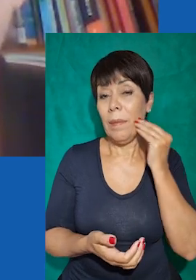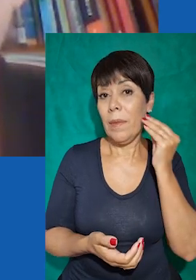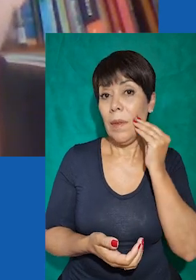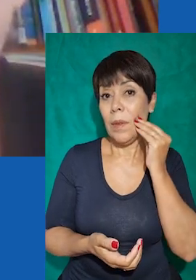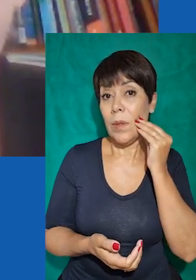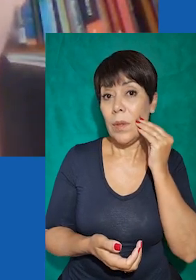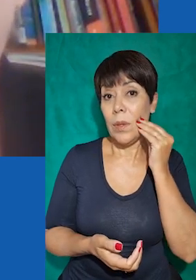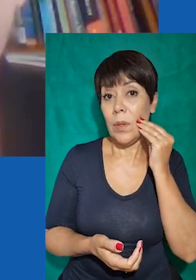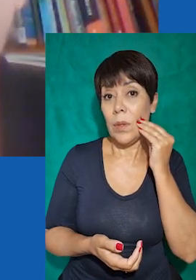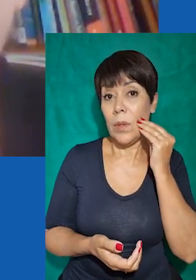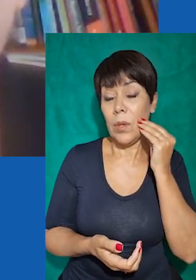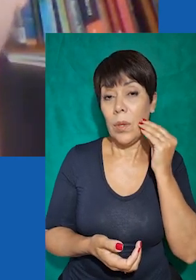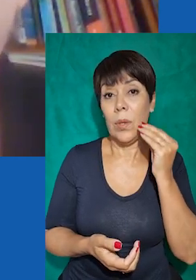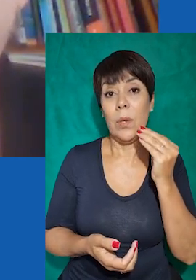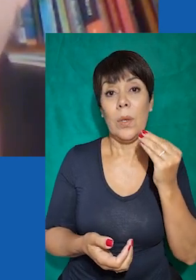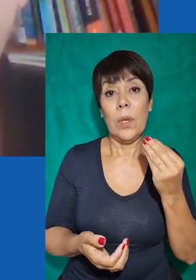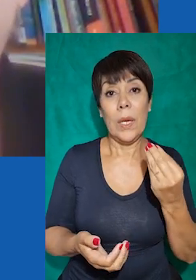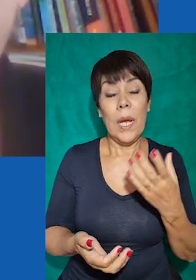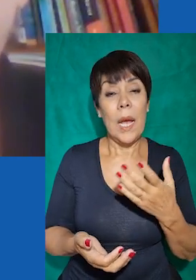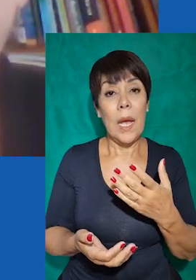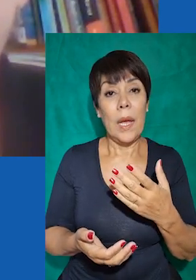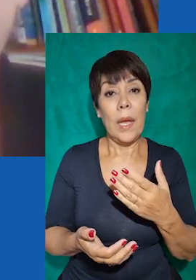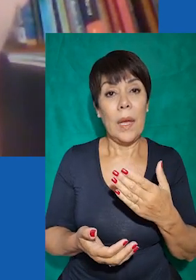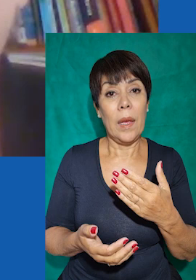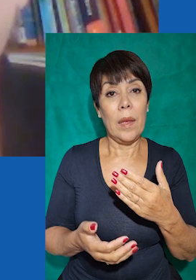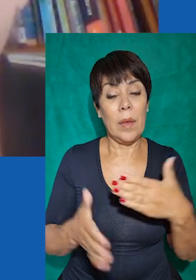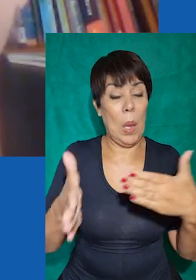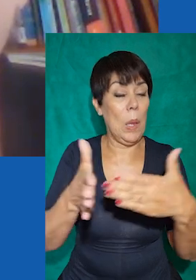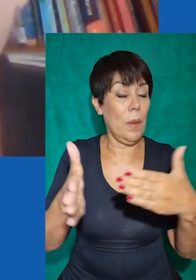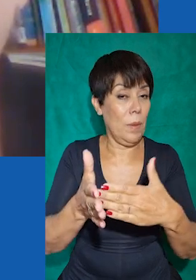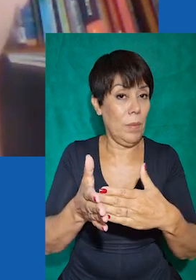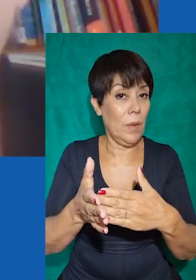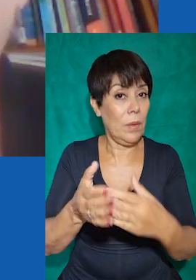tentou colocar essas mesmas restrições